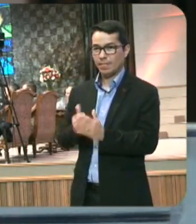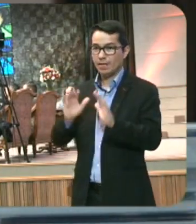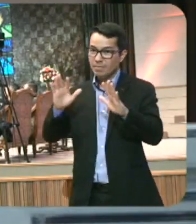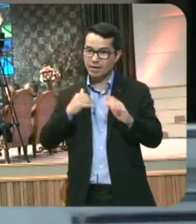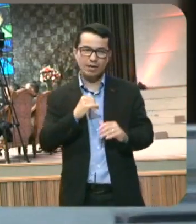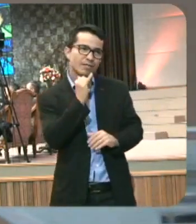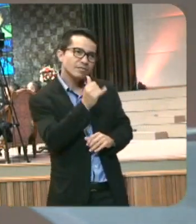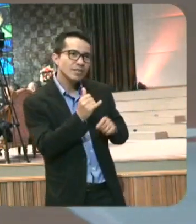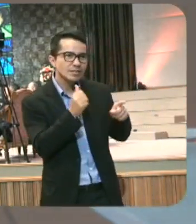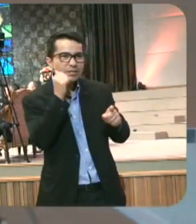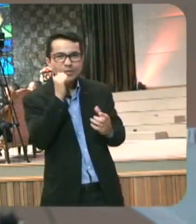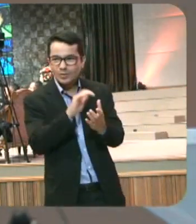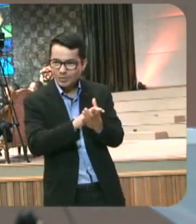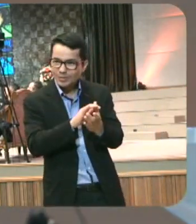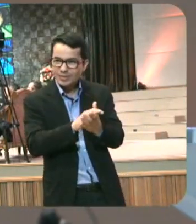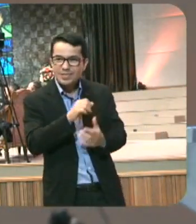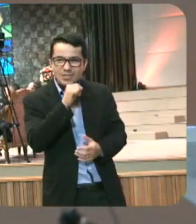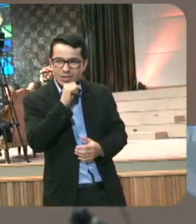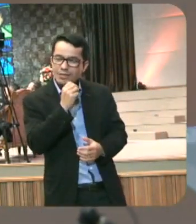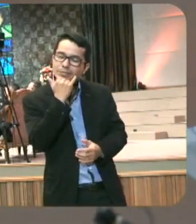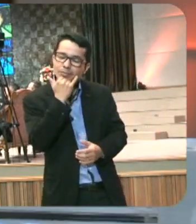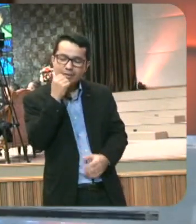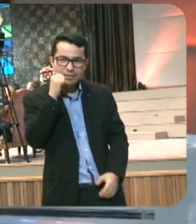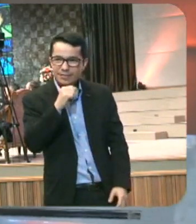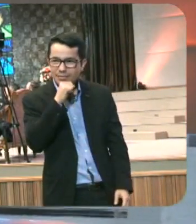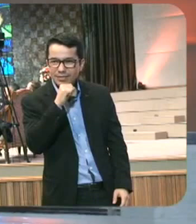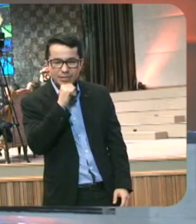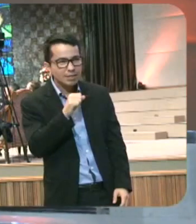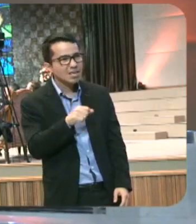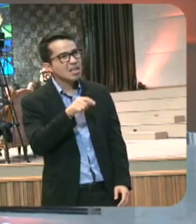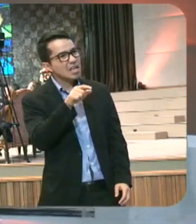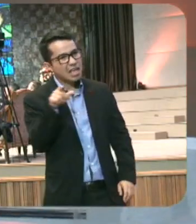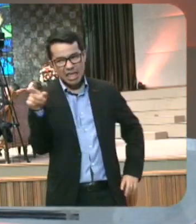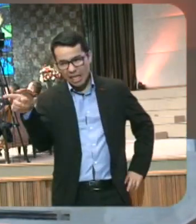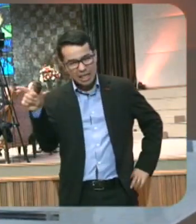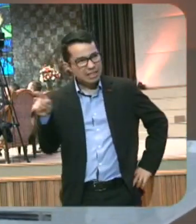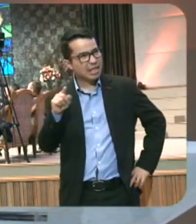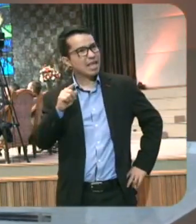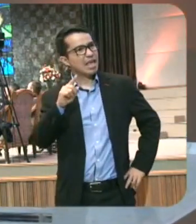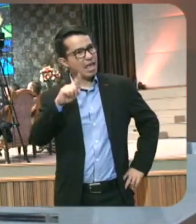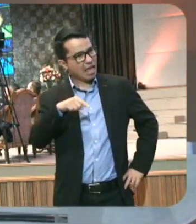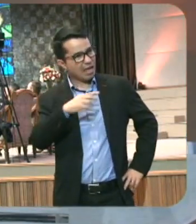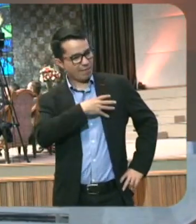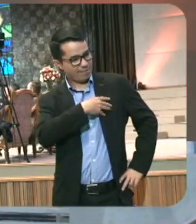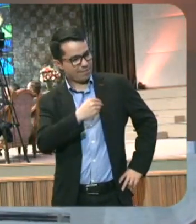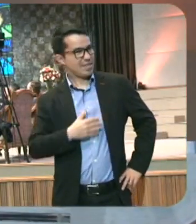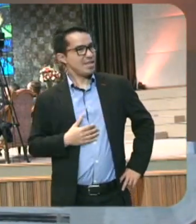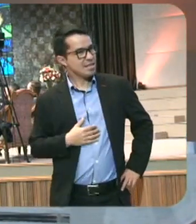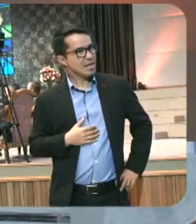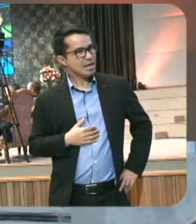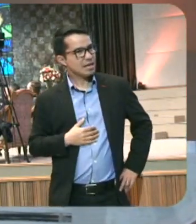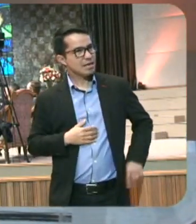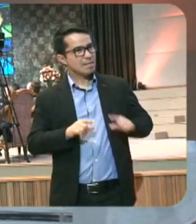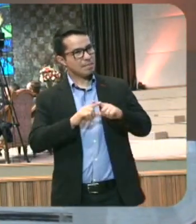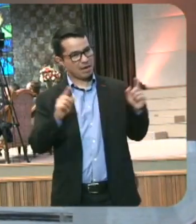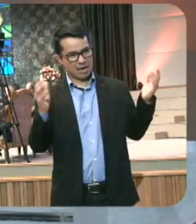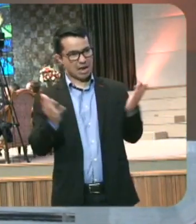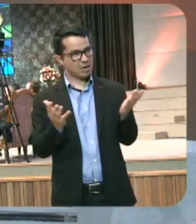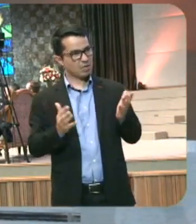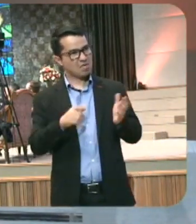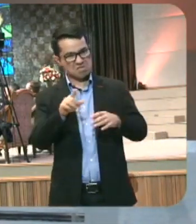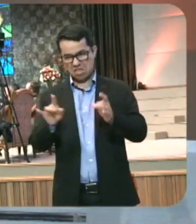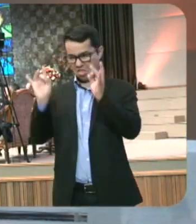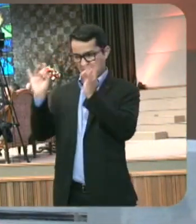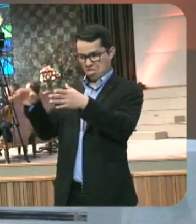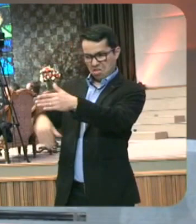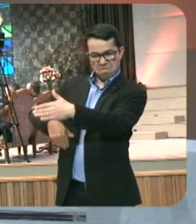aquela senhora: ela era sua filha ou era sua companheira de quarto? Porque filho não se